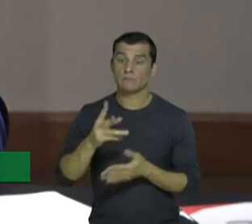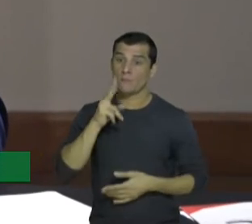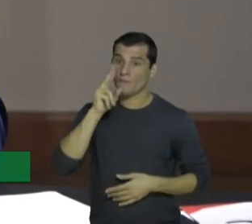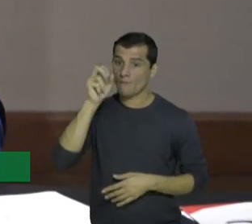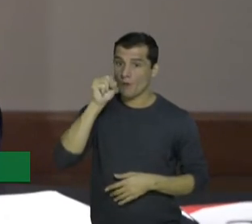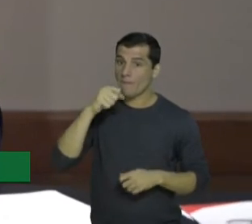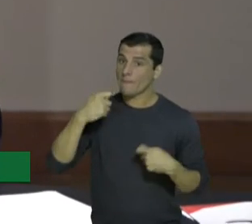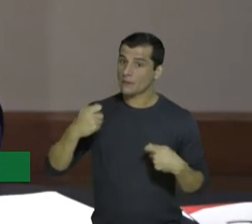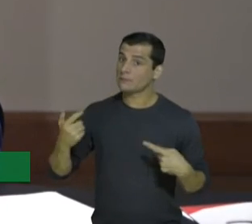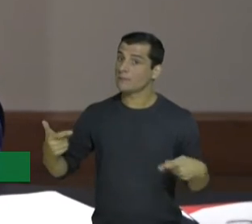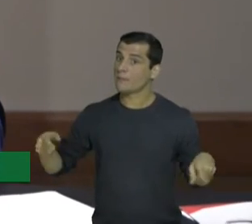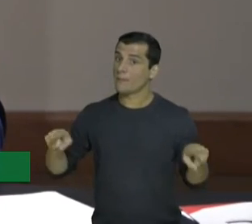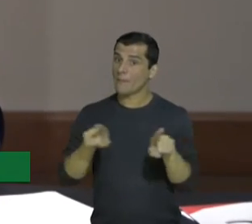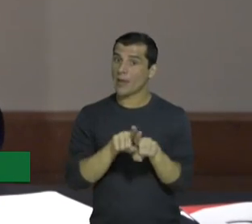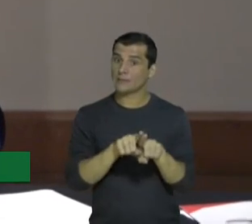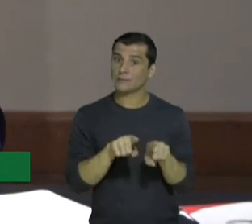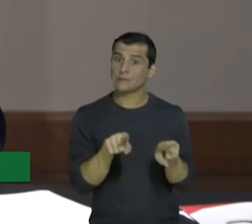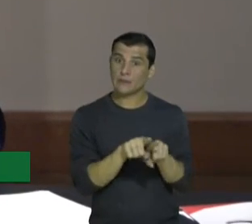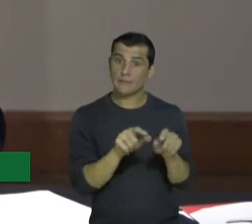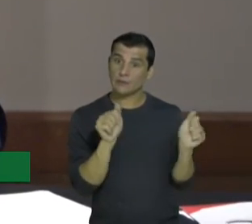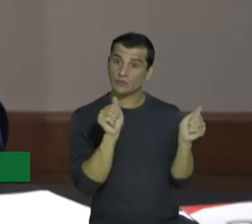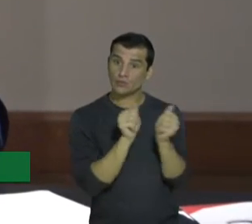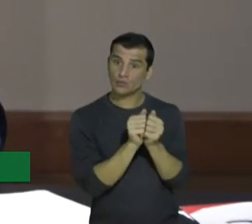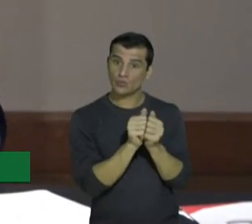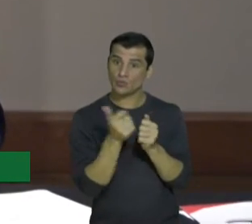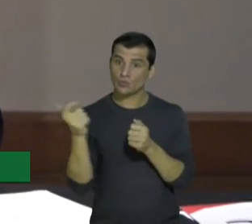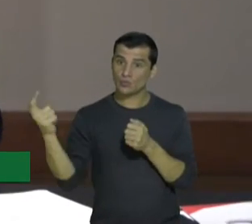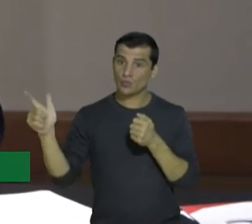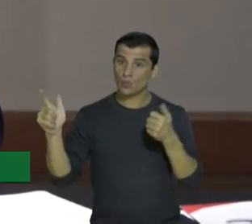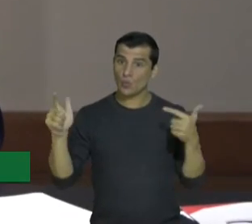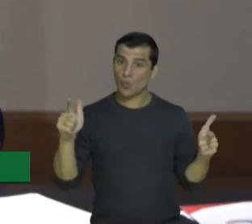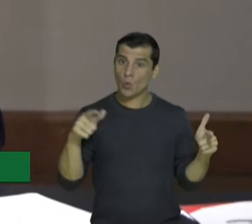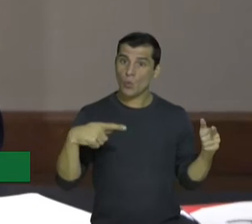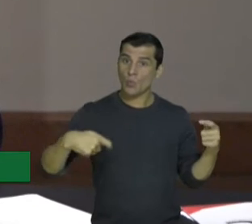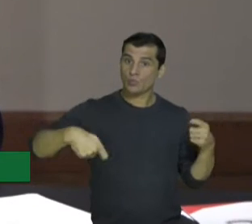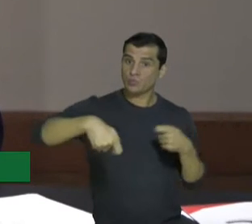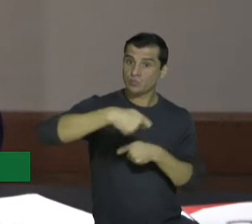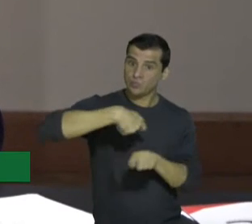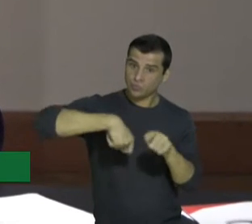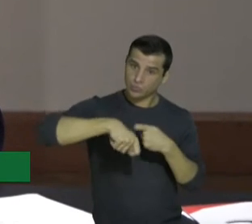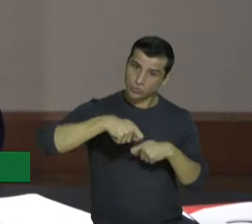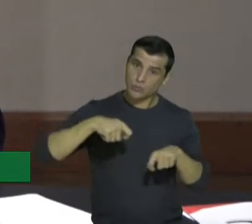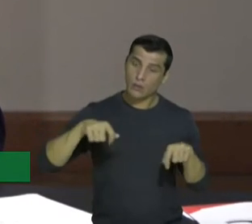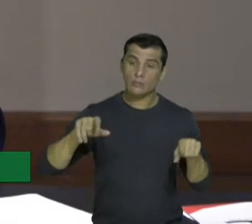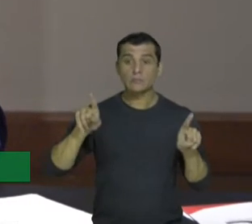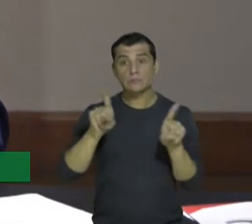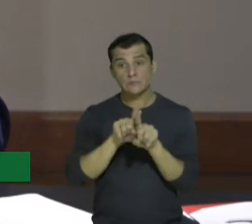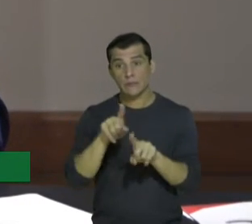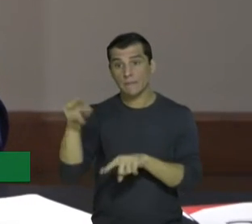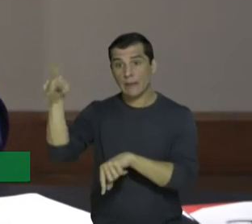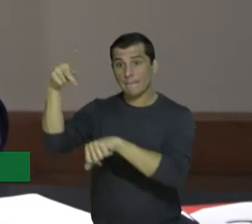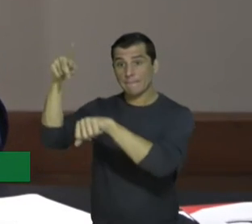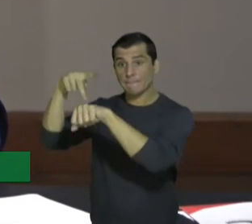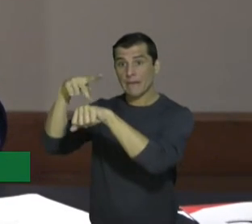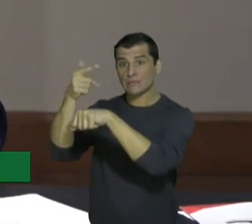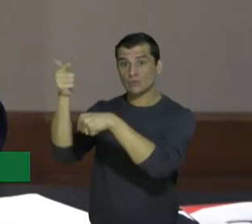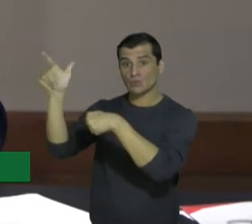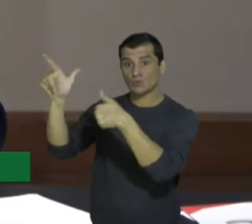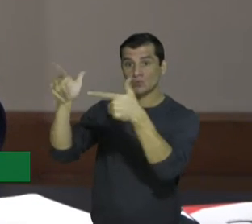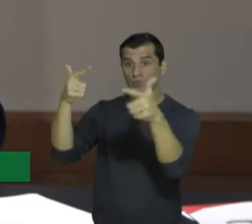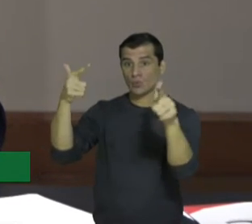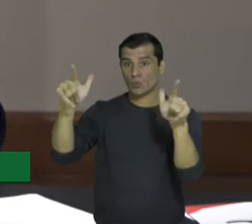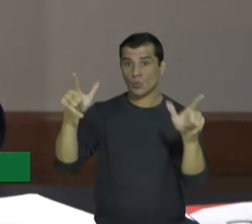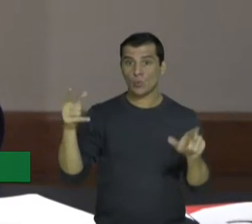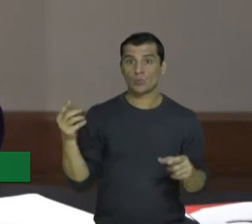parceiros precisamos caminar ar com a abertura de mercados precisamos diversificar a nossa carteira de países eh Santa